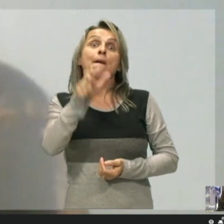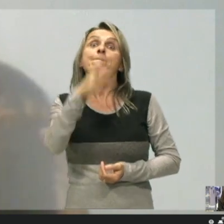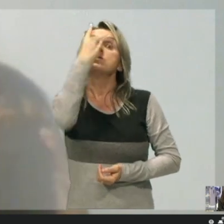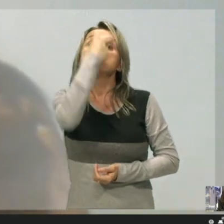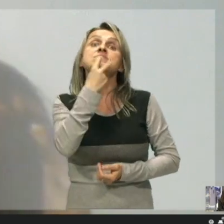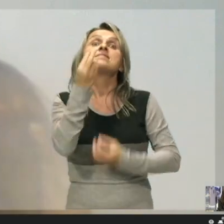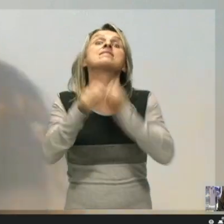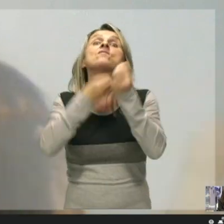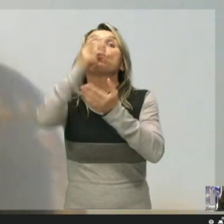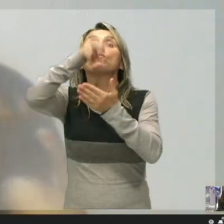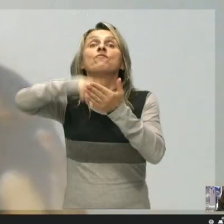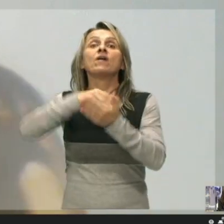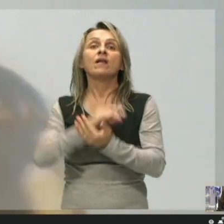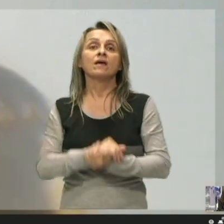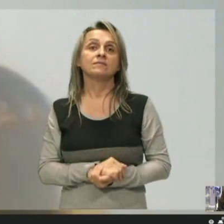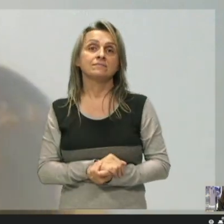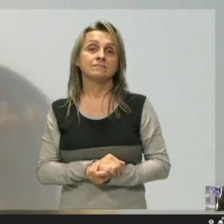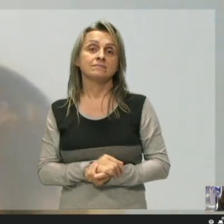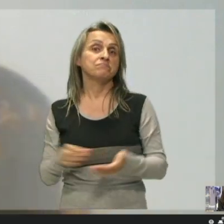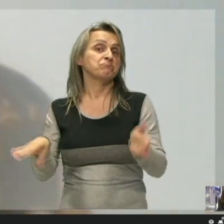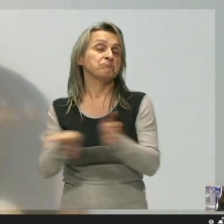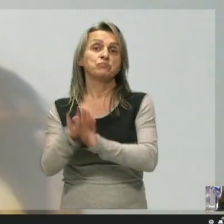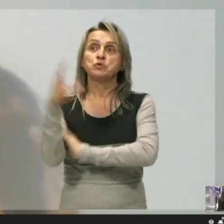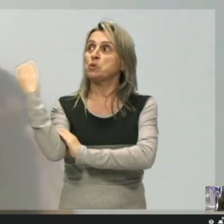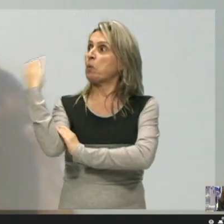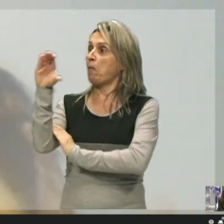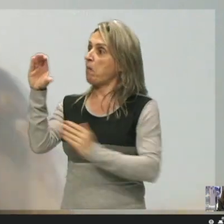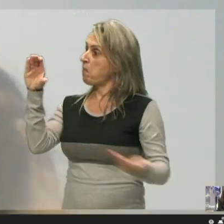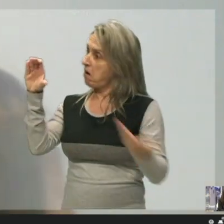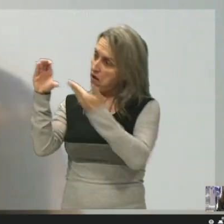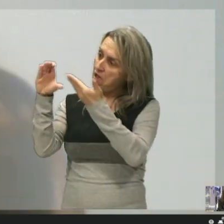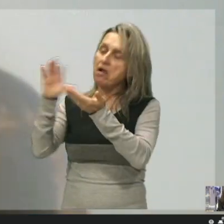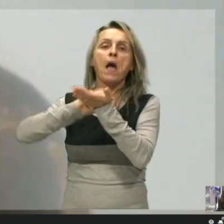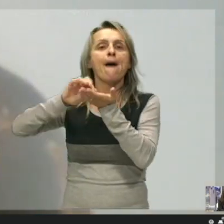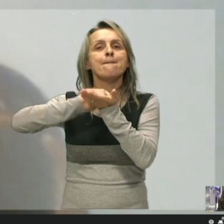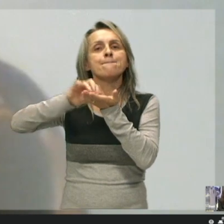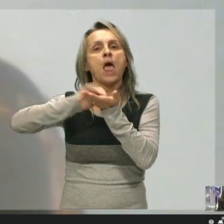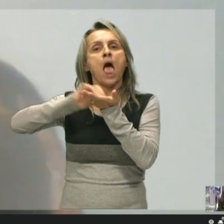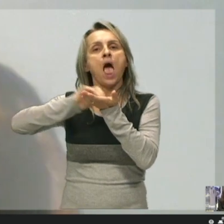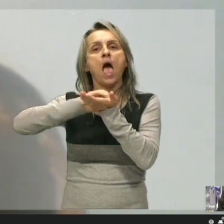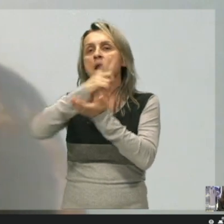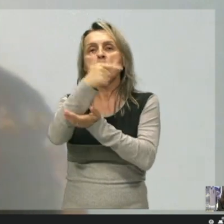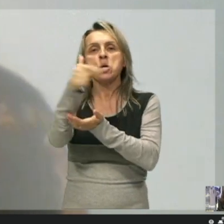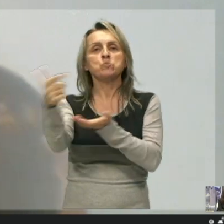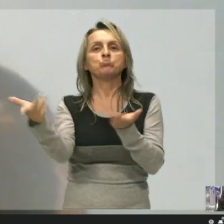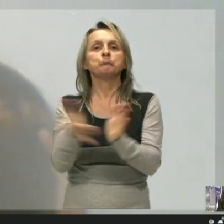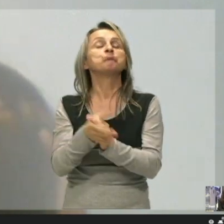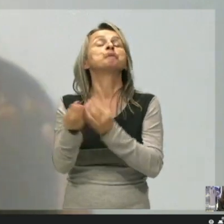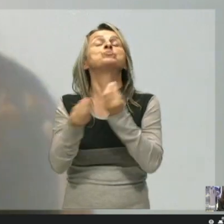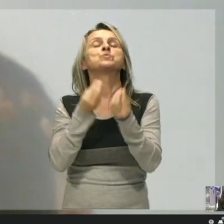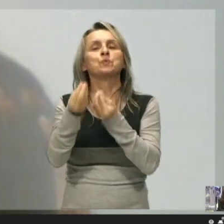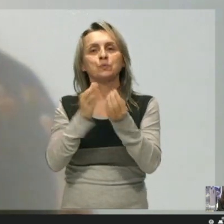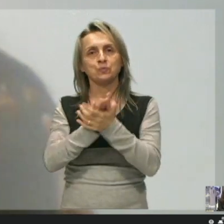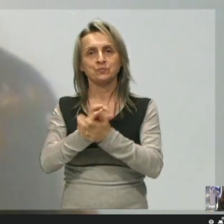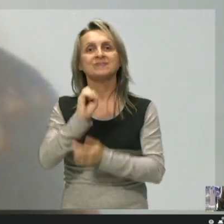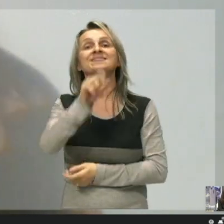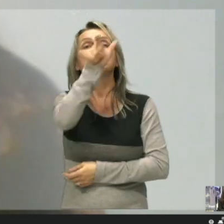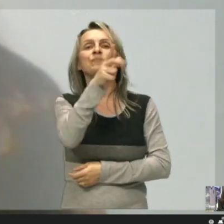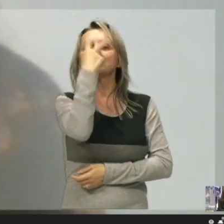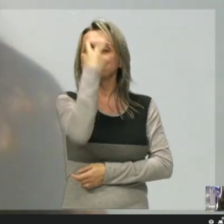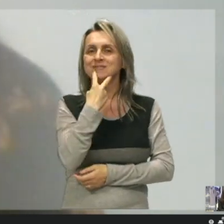chega um turista, ele vai ver uma placa ali que não está em braille, não tem um QR Code para ele colocar no celular e saber o que é aquilo. Se ele quer visitar uma praia